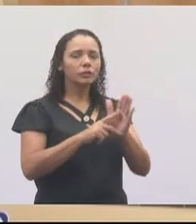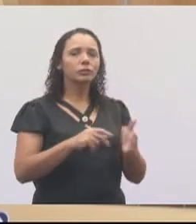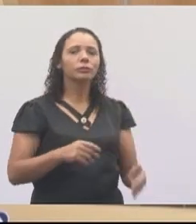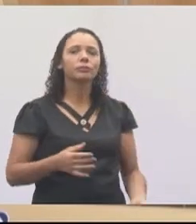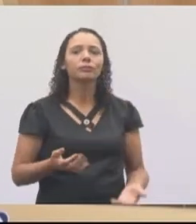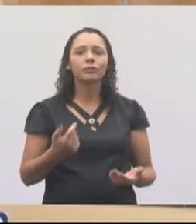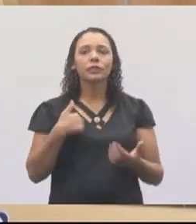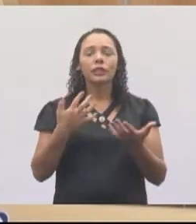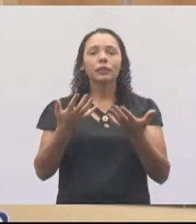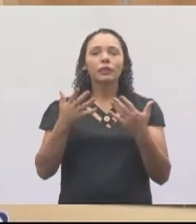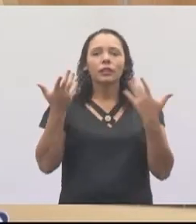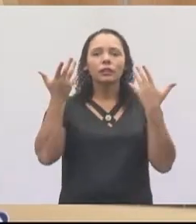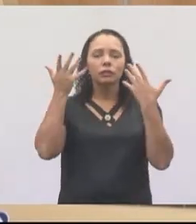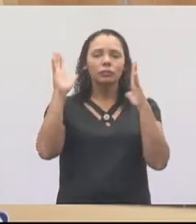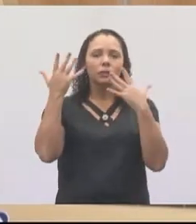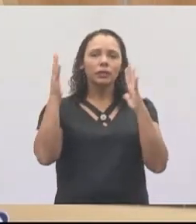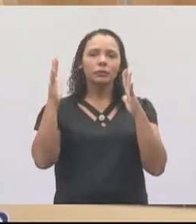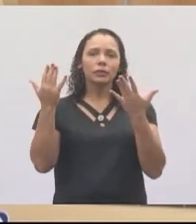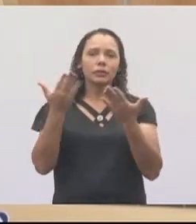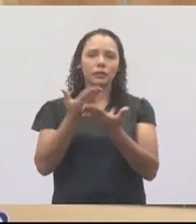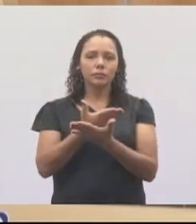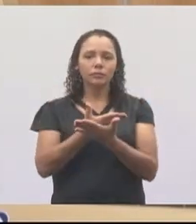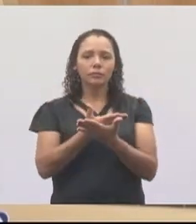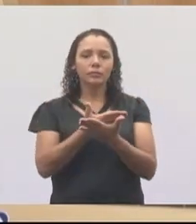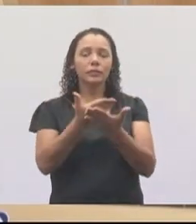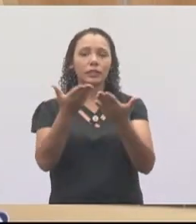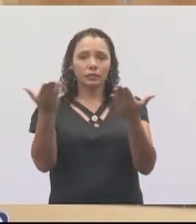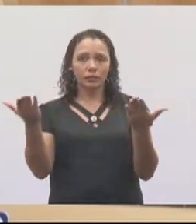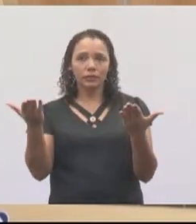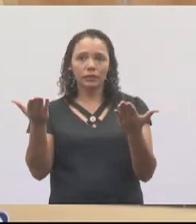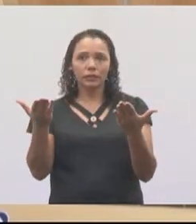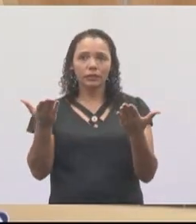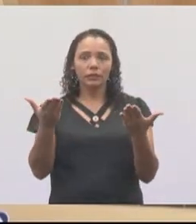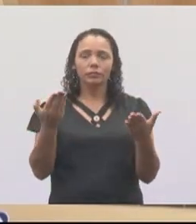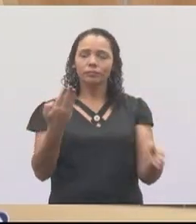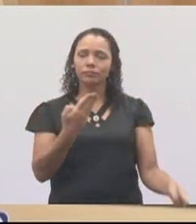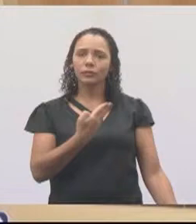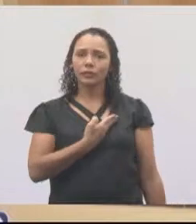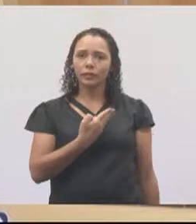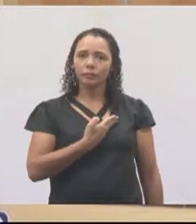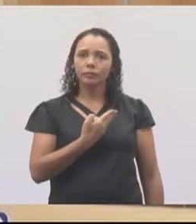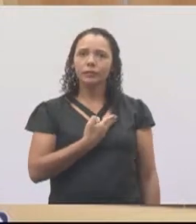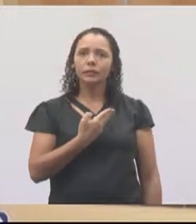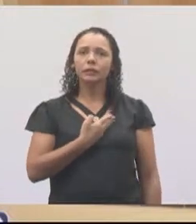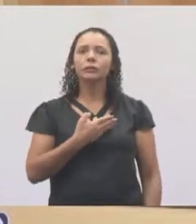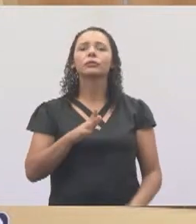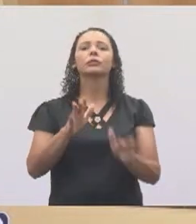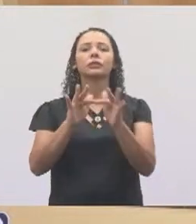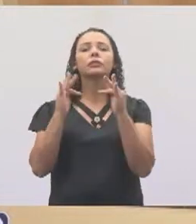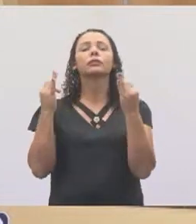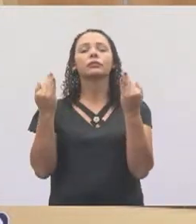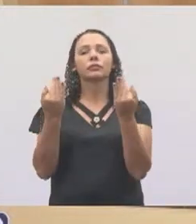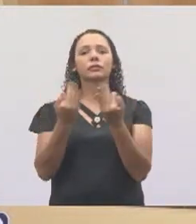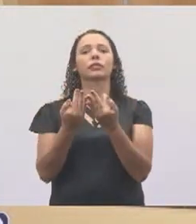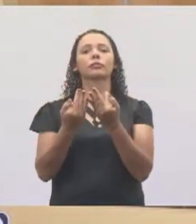eu quero dar os parabéns a vocês, a todos os amigos, todos os